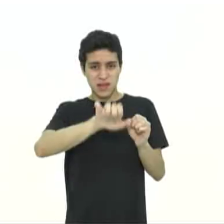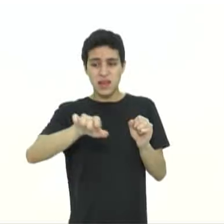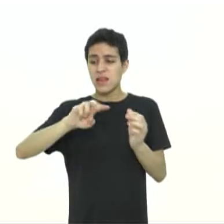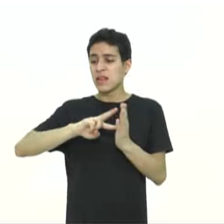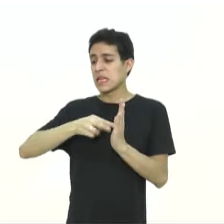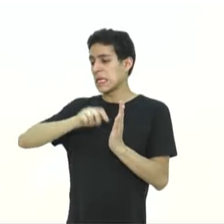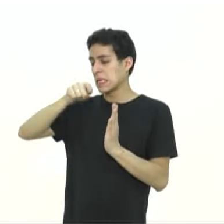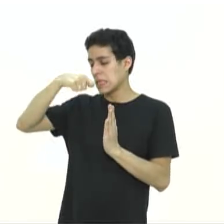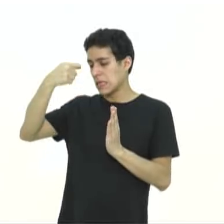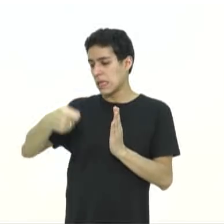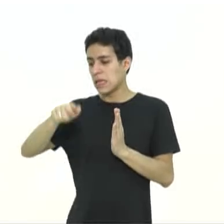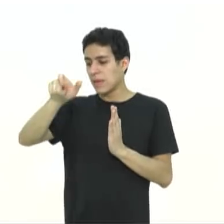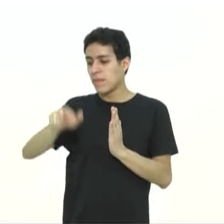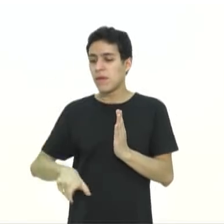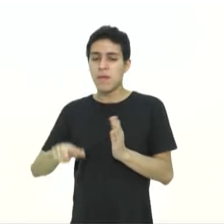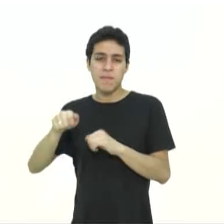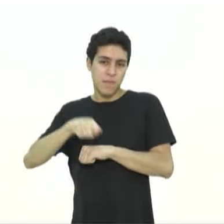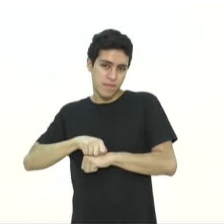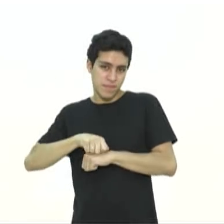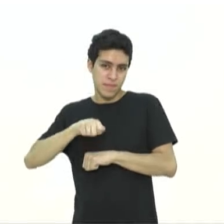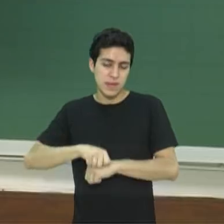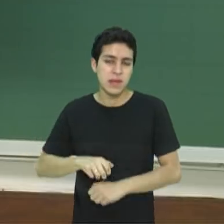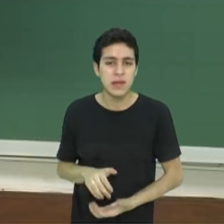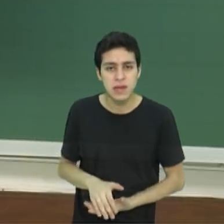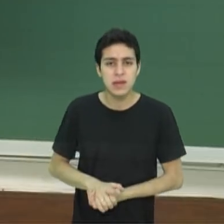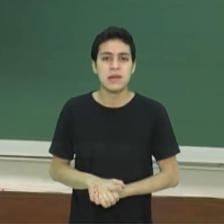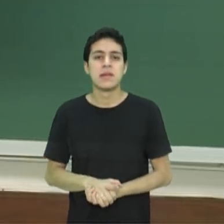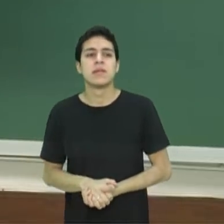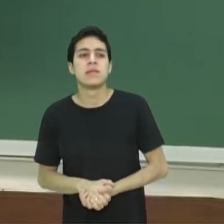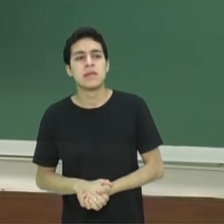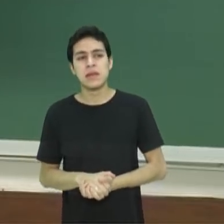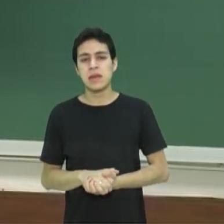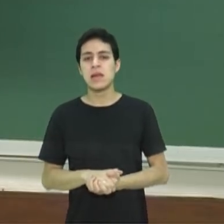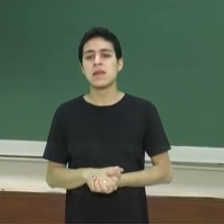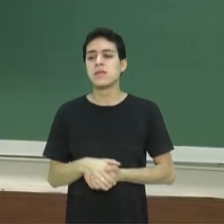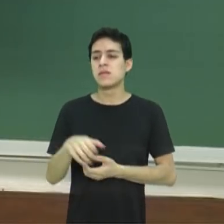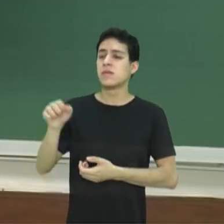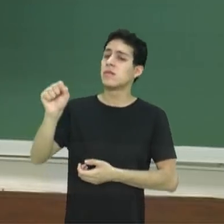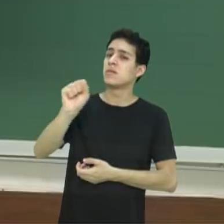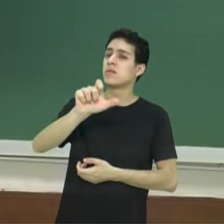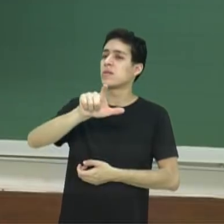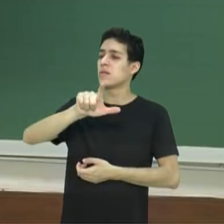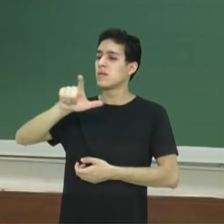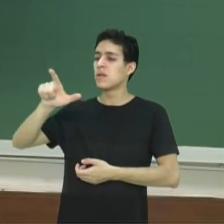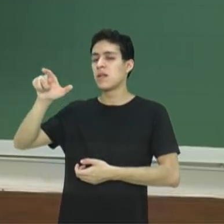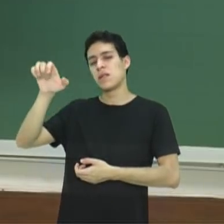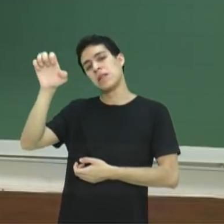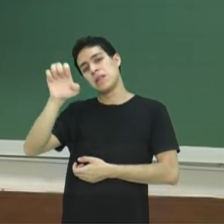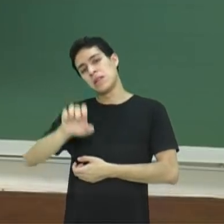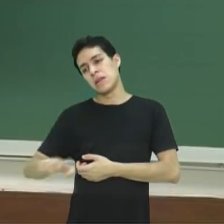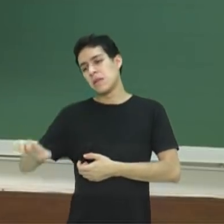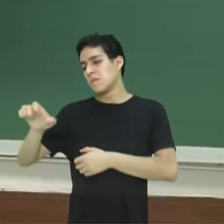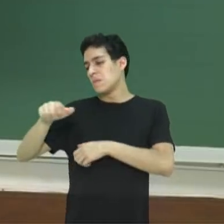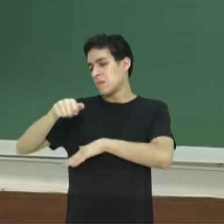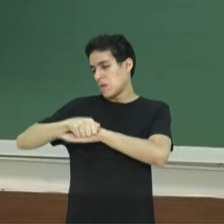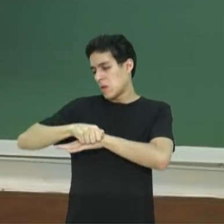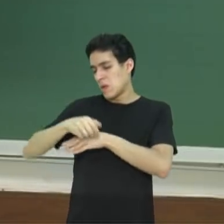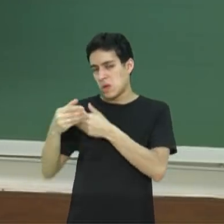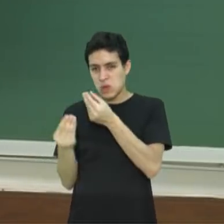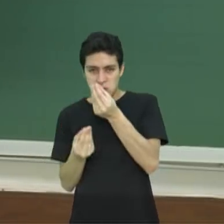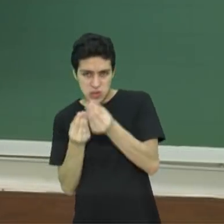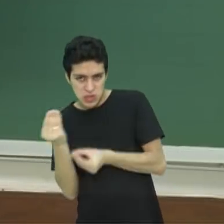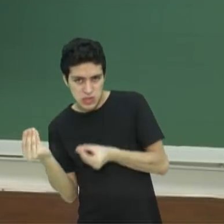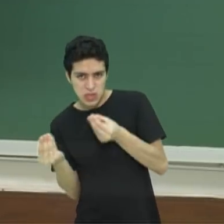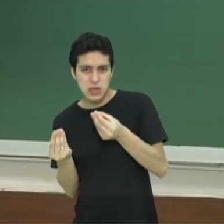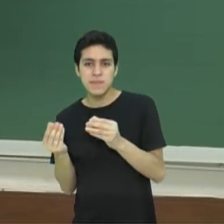cidadão pobre. A pobreza do leste europeu, que a gente já viu também, esse domínio